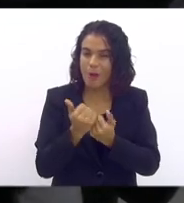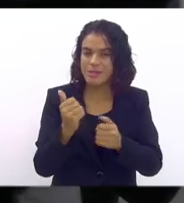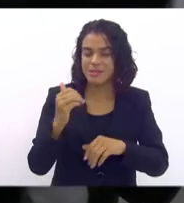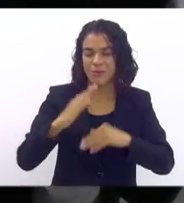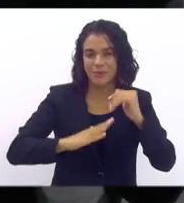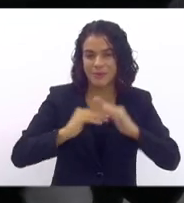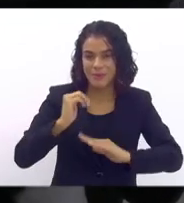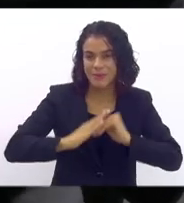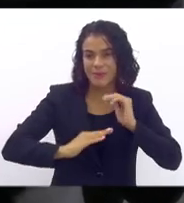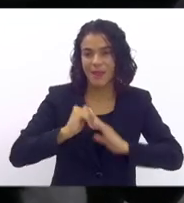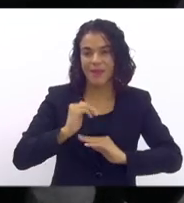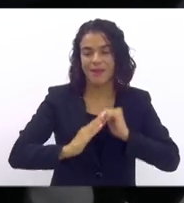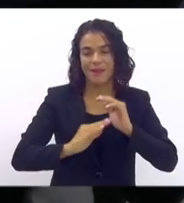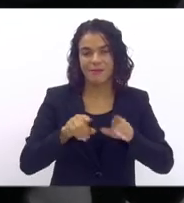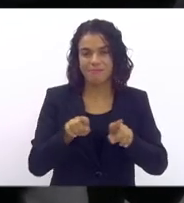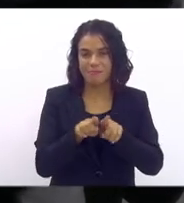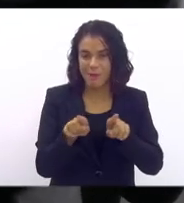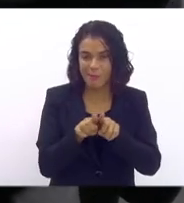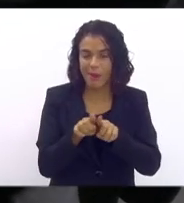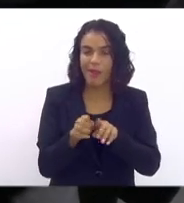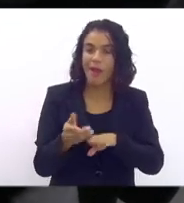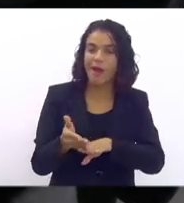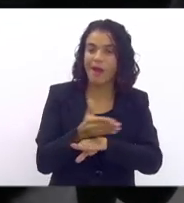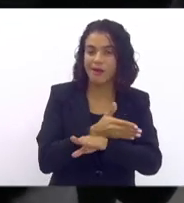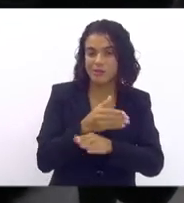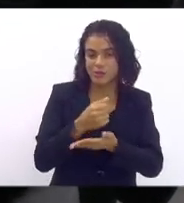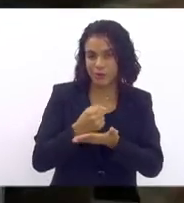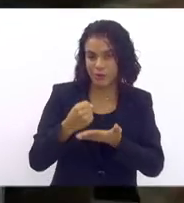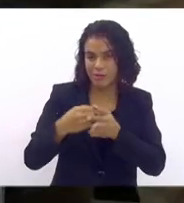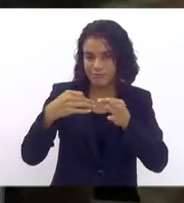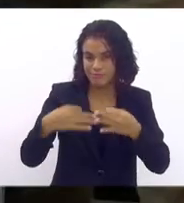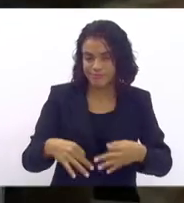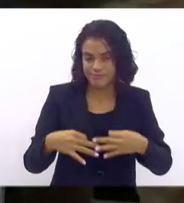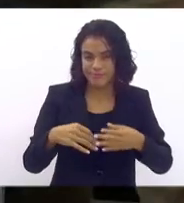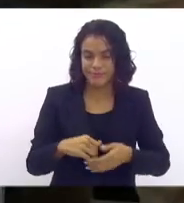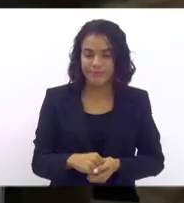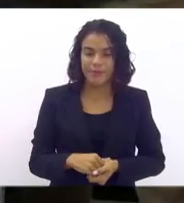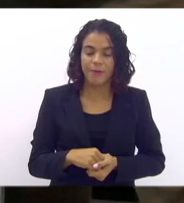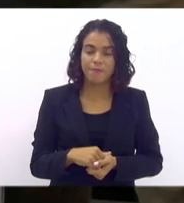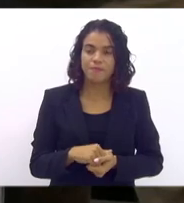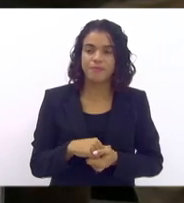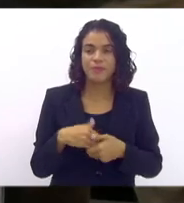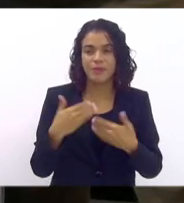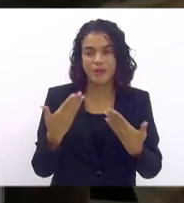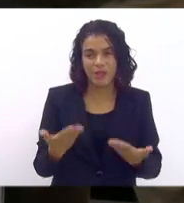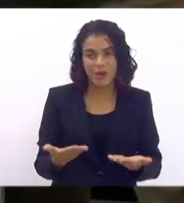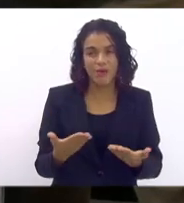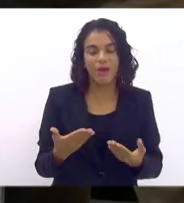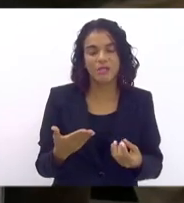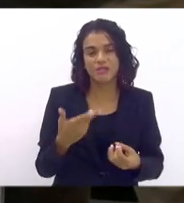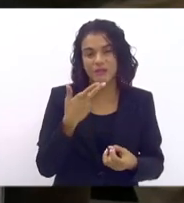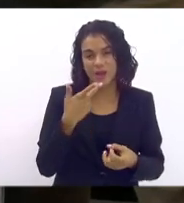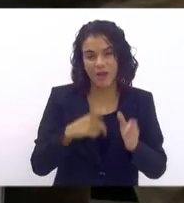instrumento que seja pré-contratual inclusive é mas nesse caso aí a gente traz ali a tona aquela lei complementar 140 de